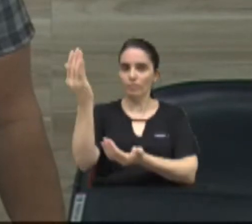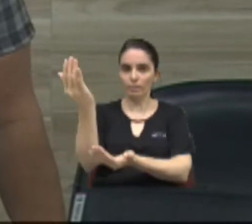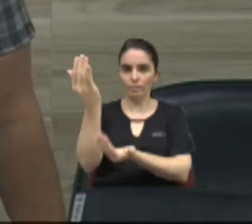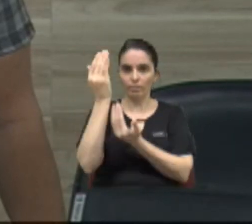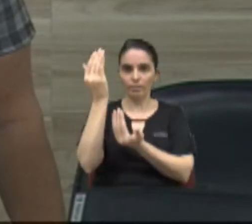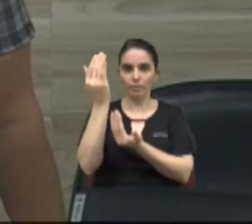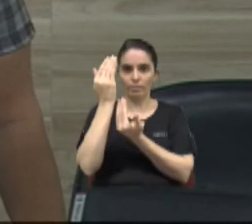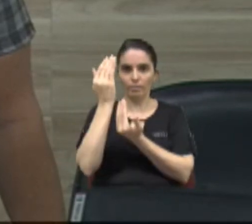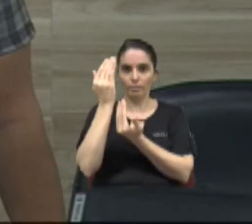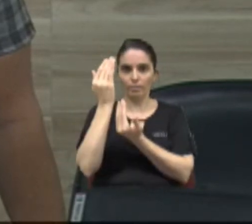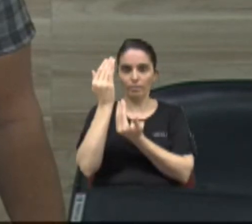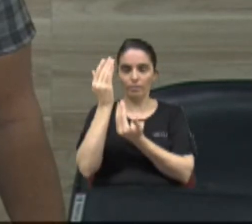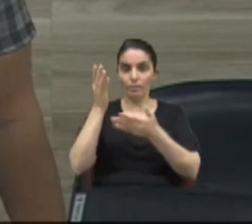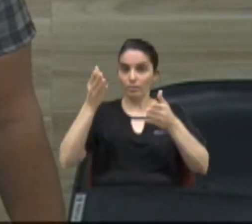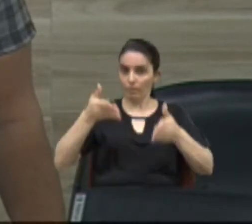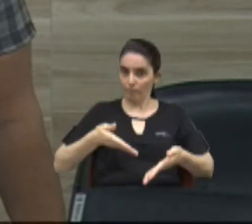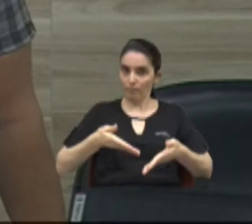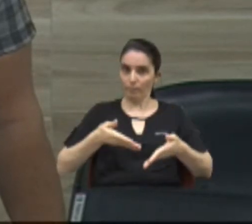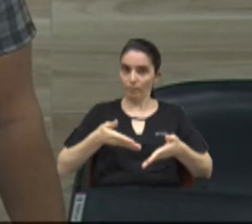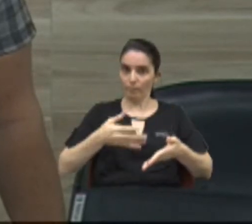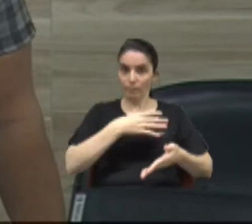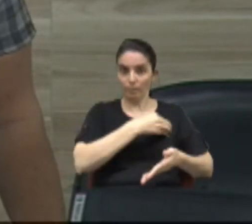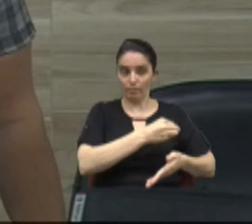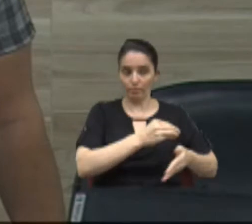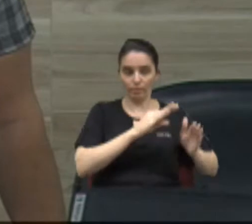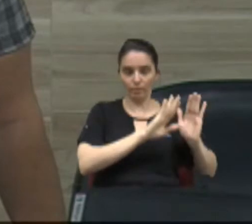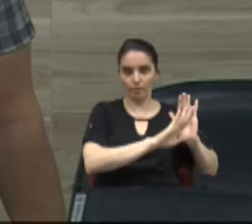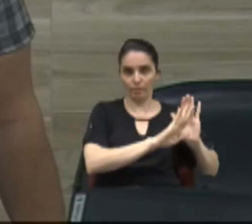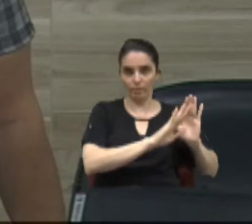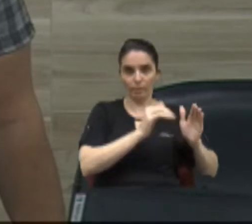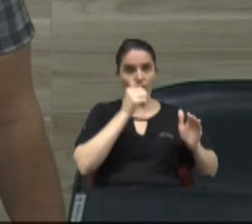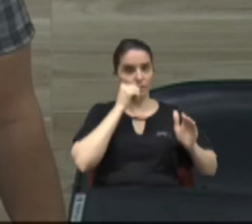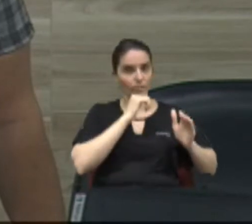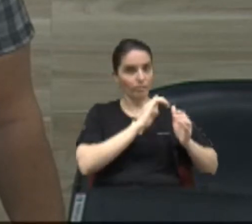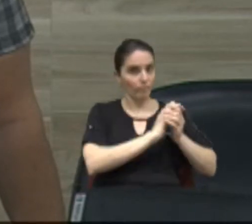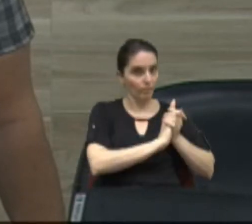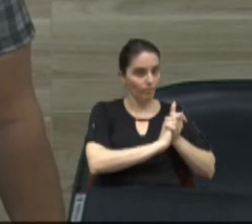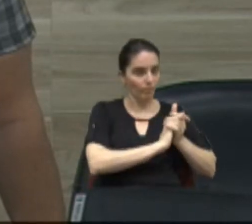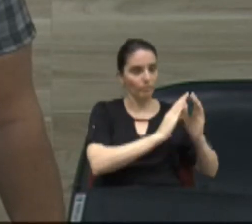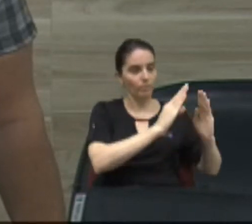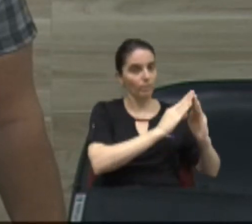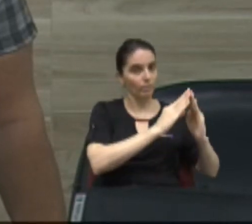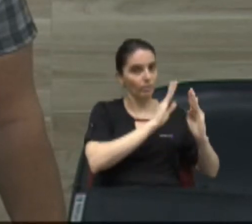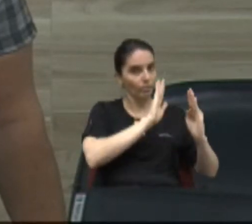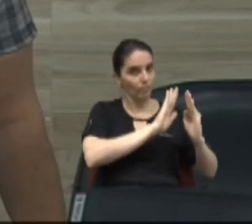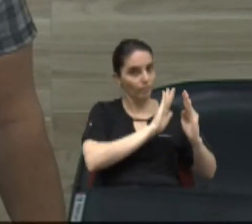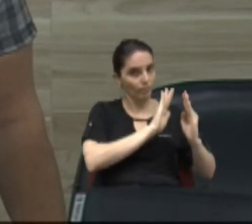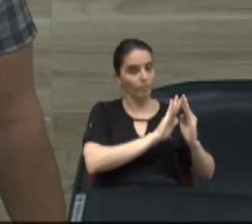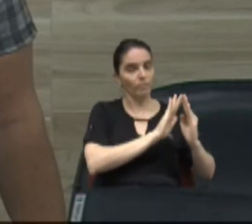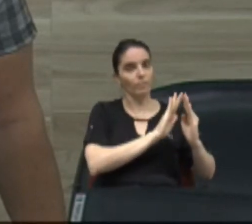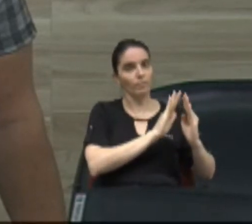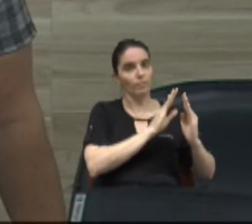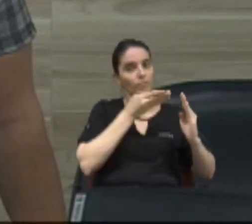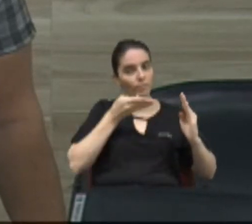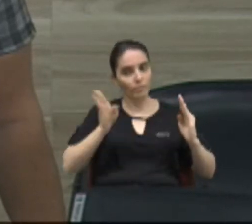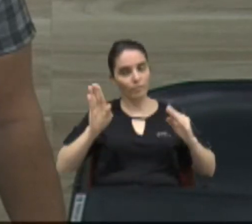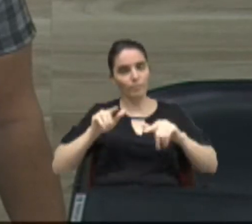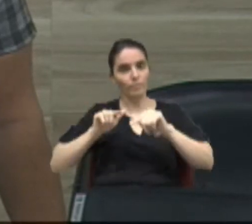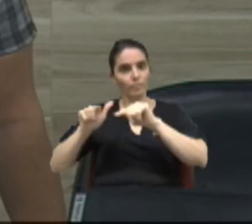homenageados deixarem seus filhos e a esposa que muitas vezes